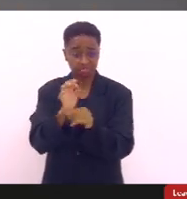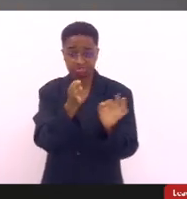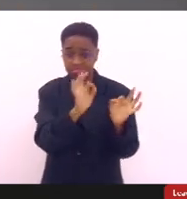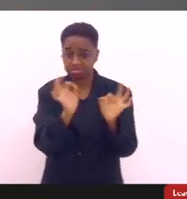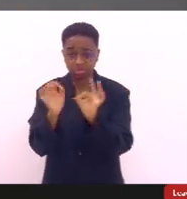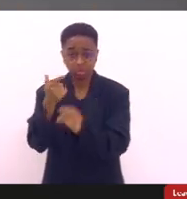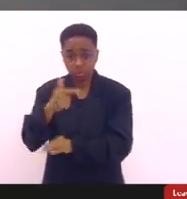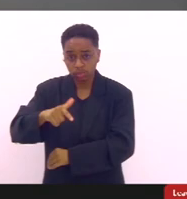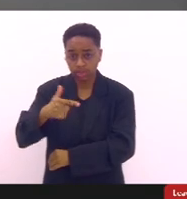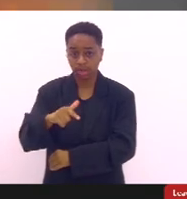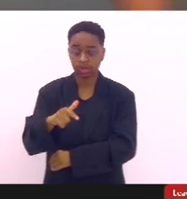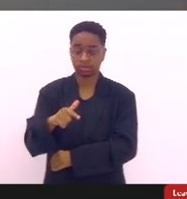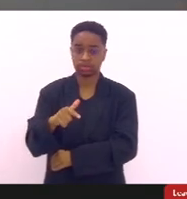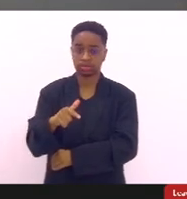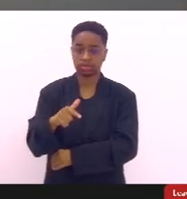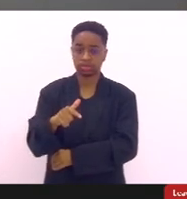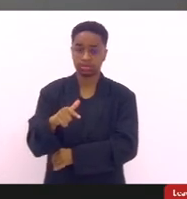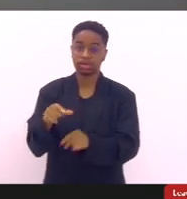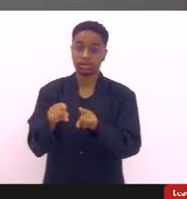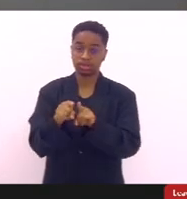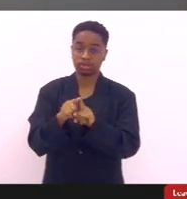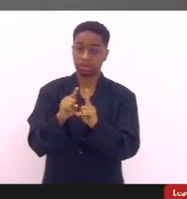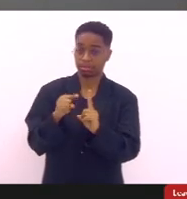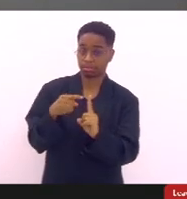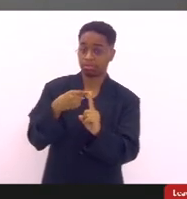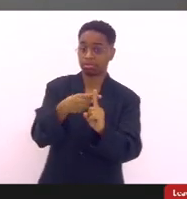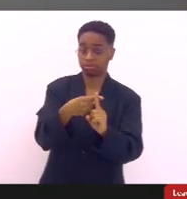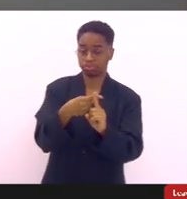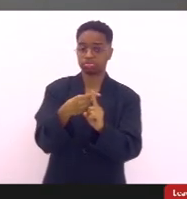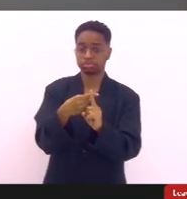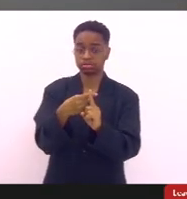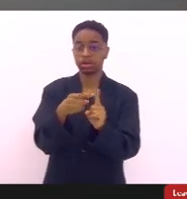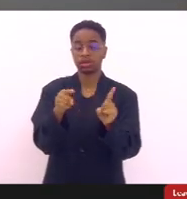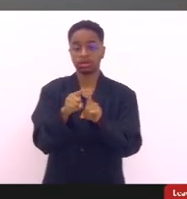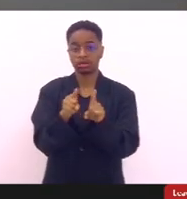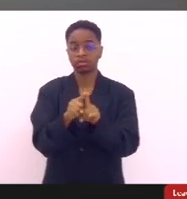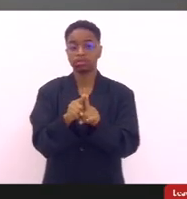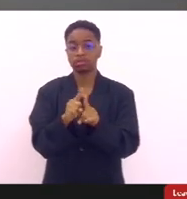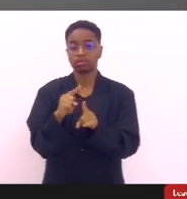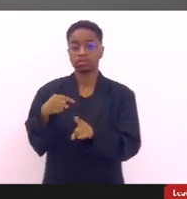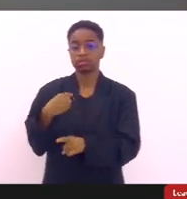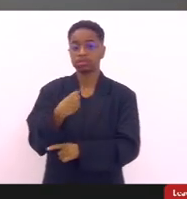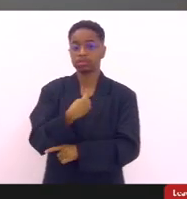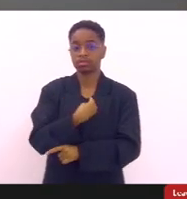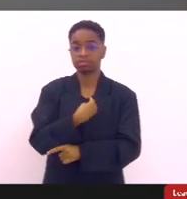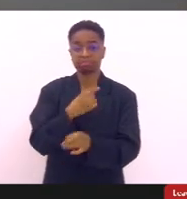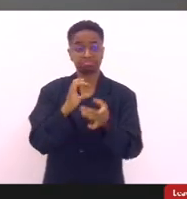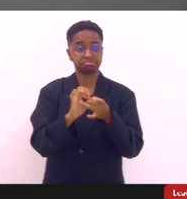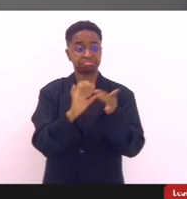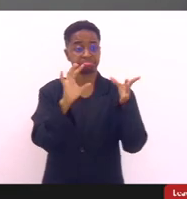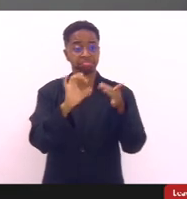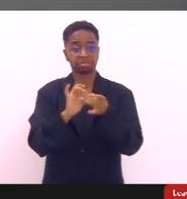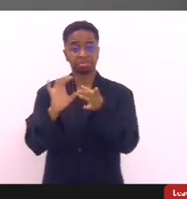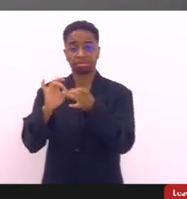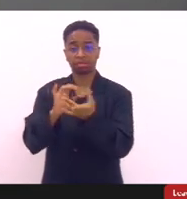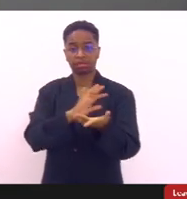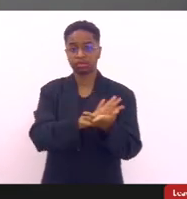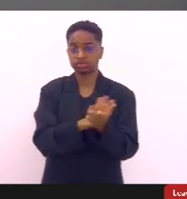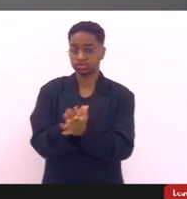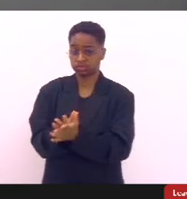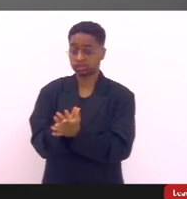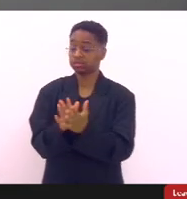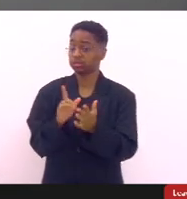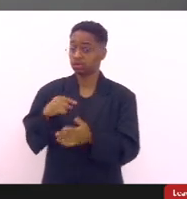e é uma vantagem enorme e que a gente está deixando ele ser destruído. E nós vamos